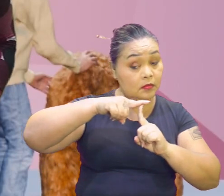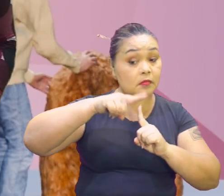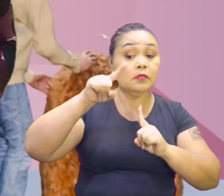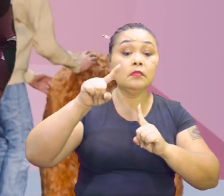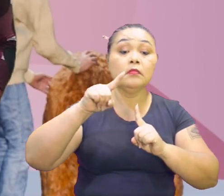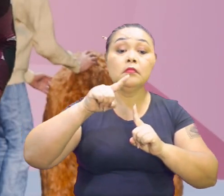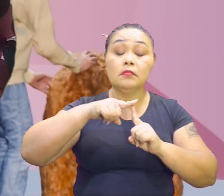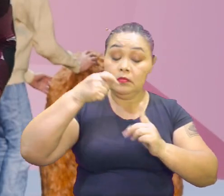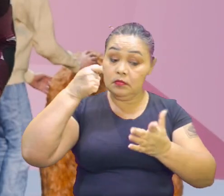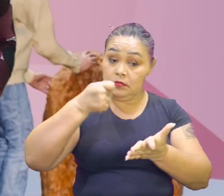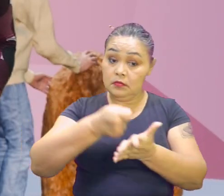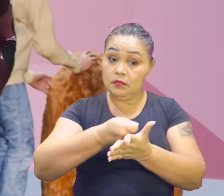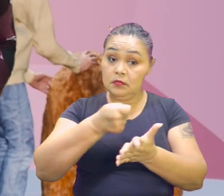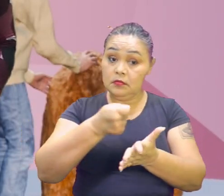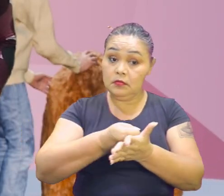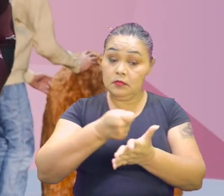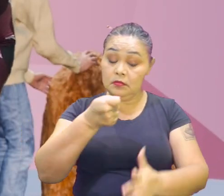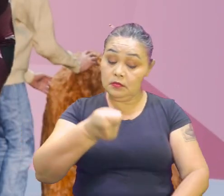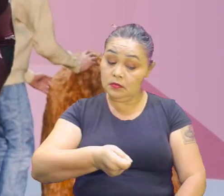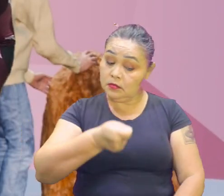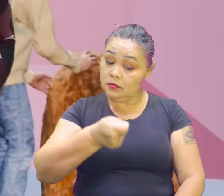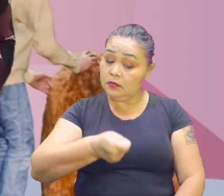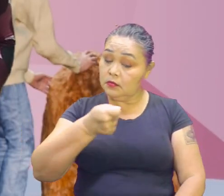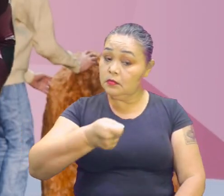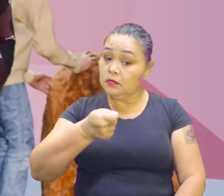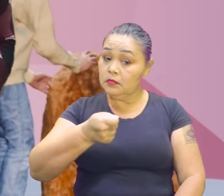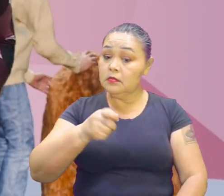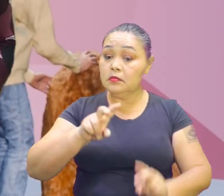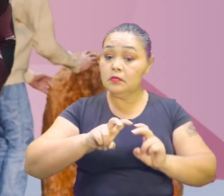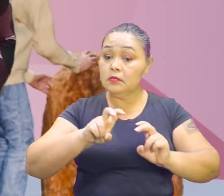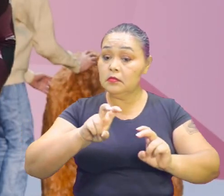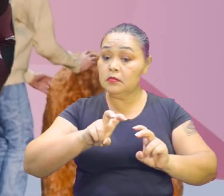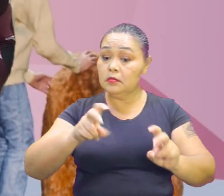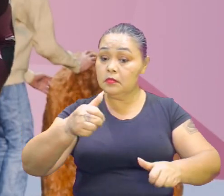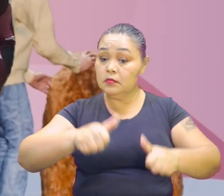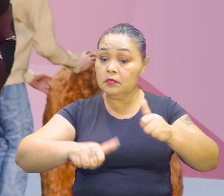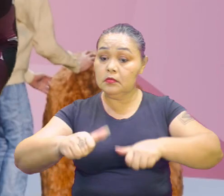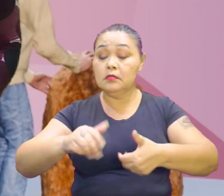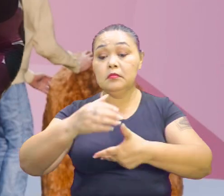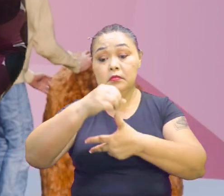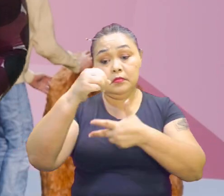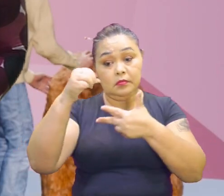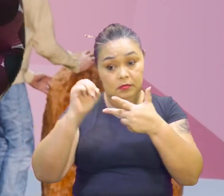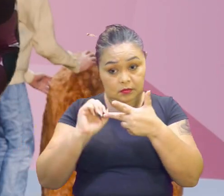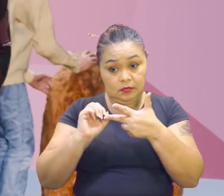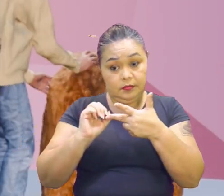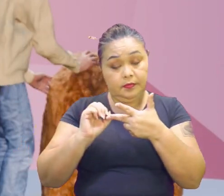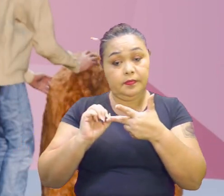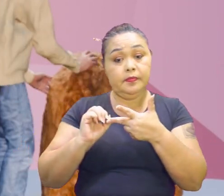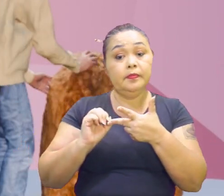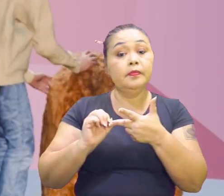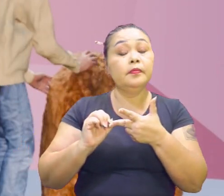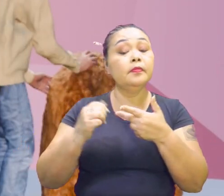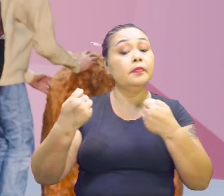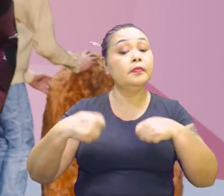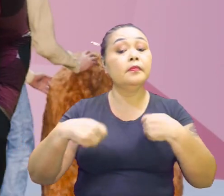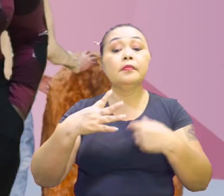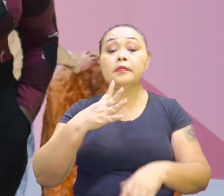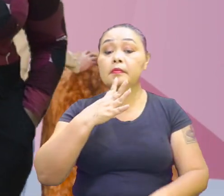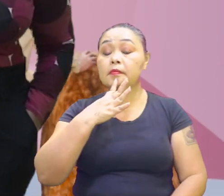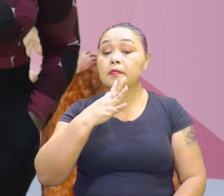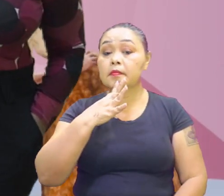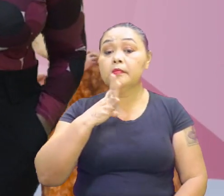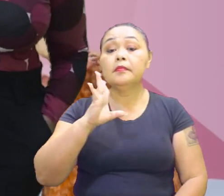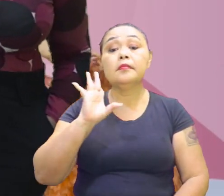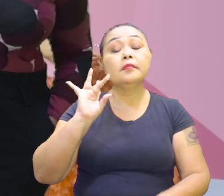é cobrada, exigida pela banca do Enem. Exatamente. E aí vocês precisam conhecer,